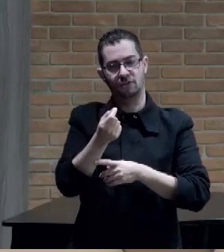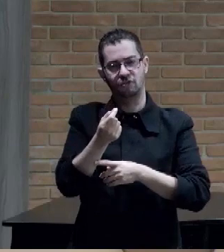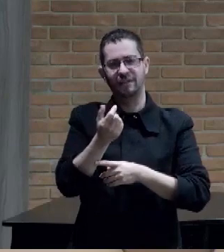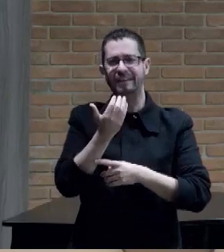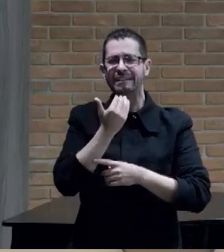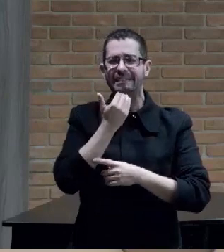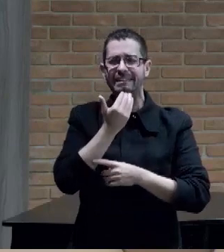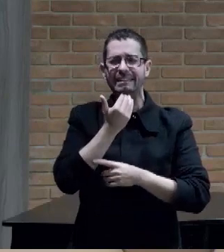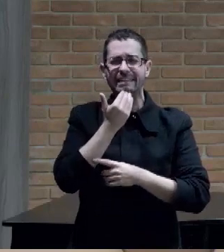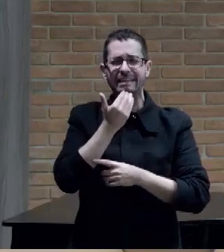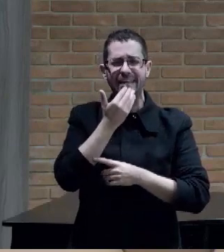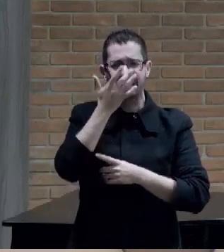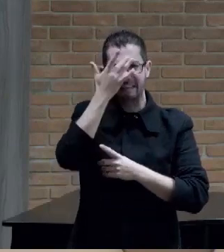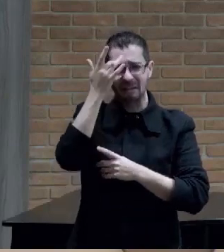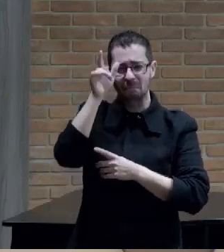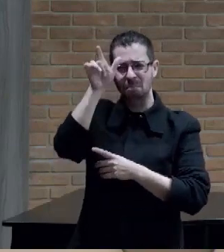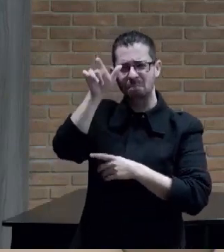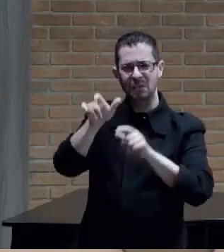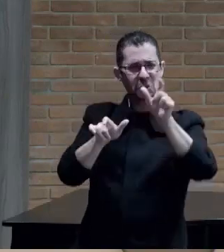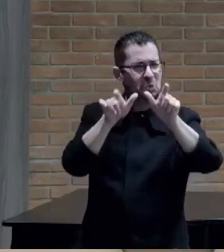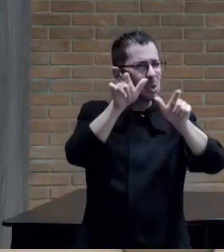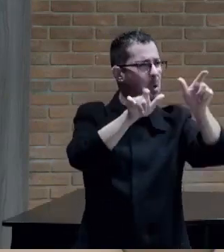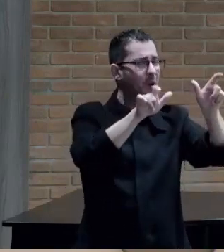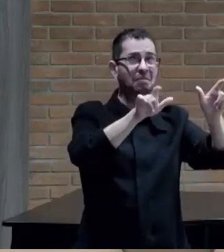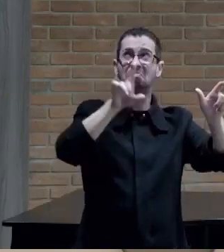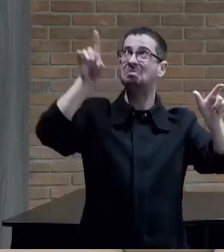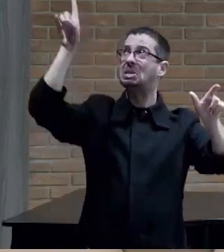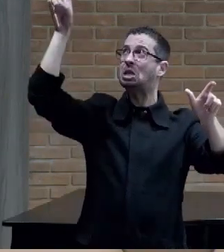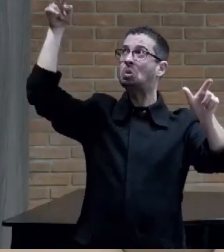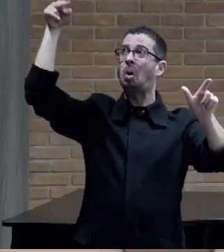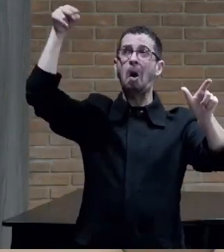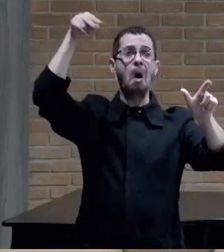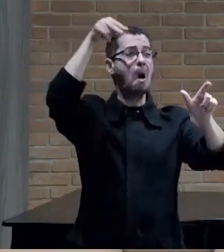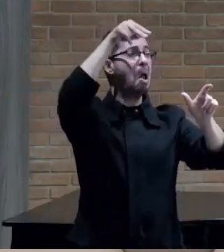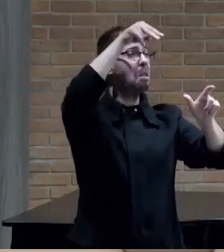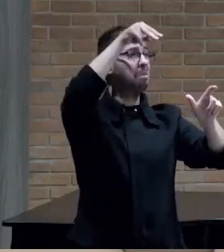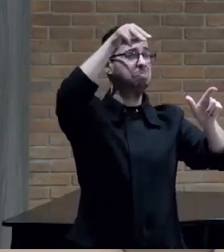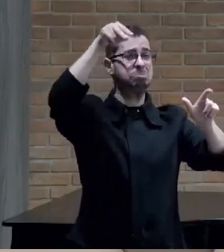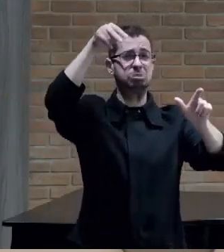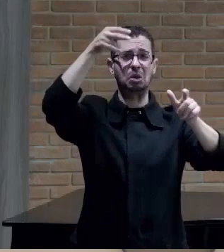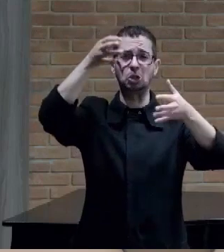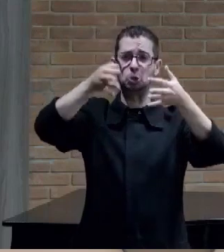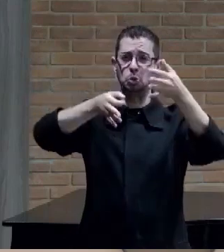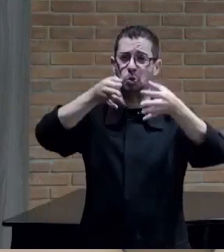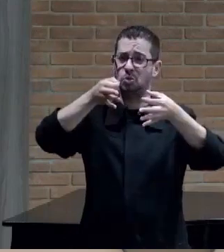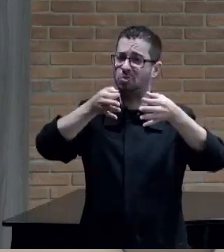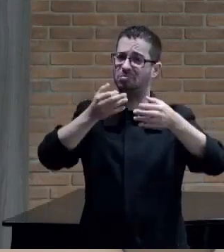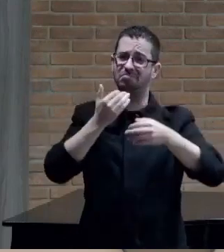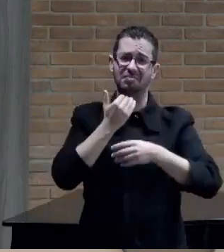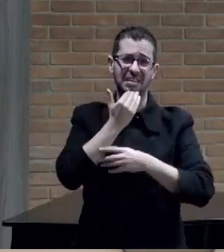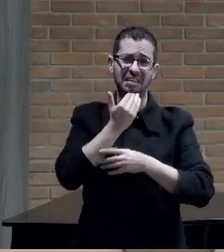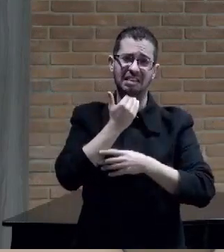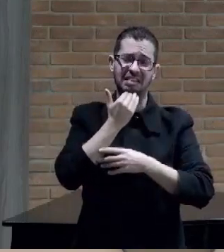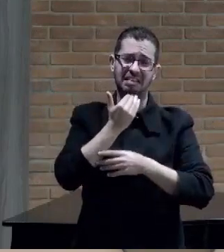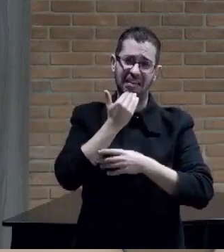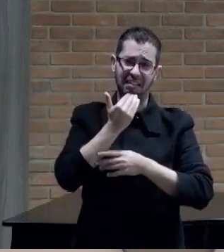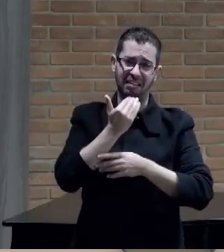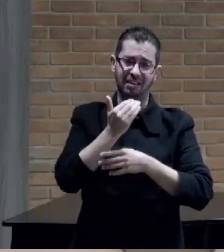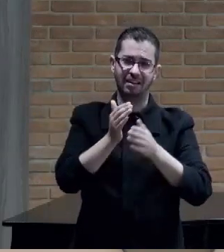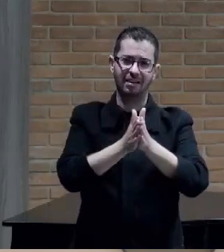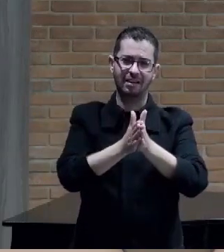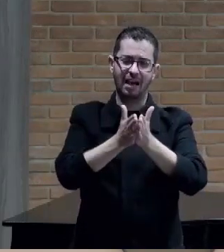si mesmo é justo aos olhos de Deus. Também é claramente ensinado nas Escrituras que ninguém pode